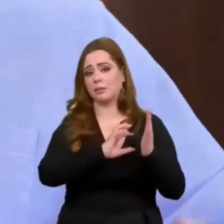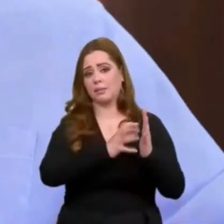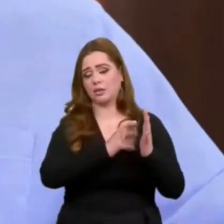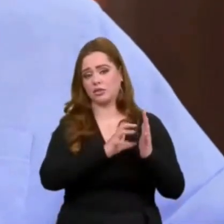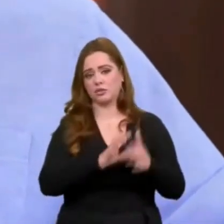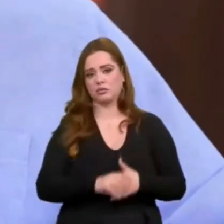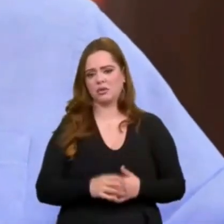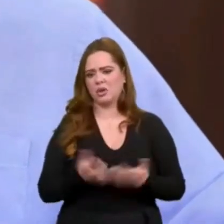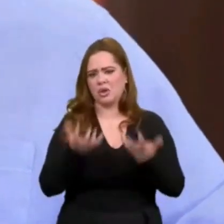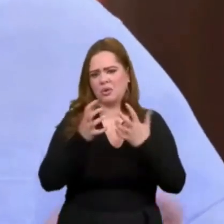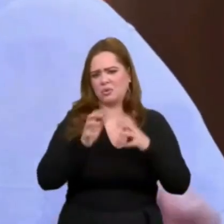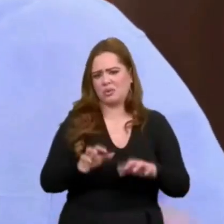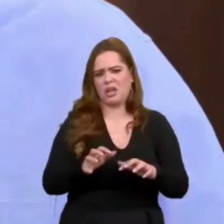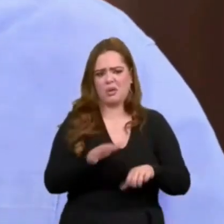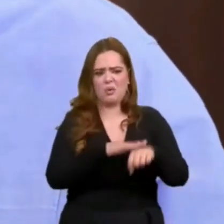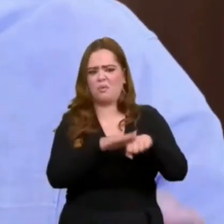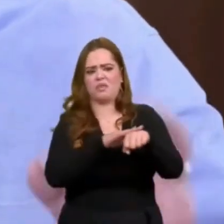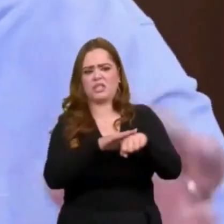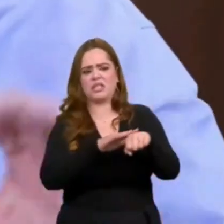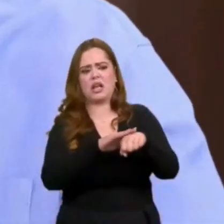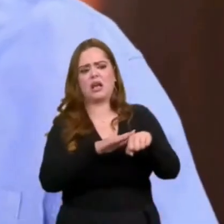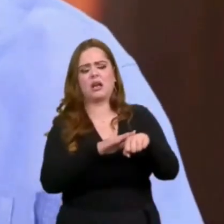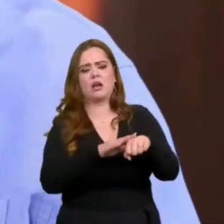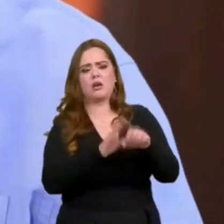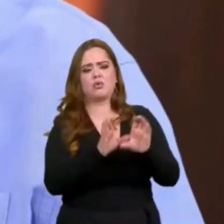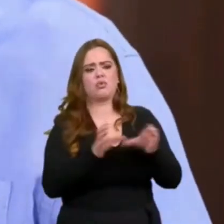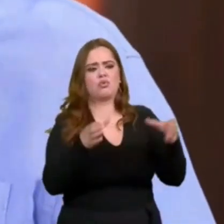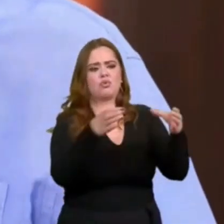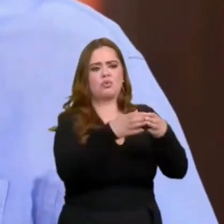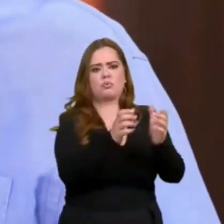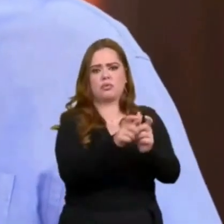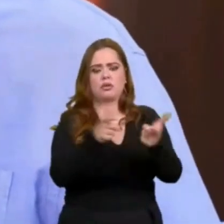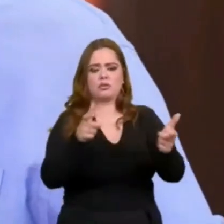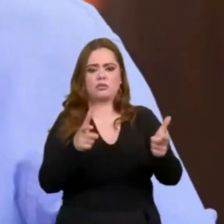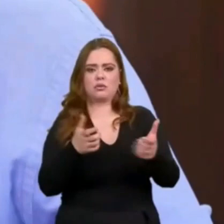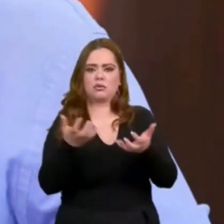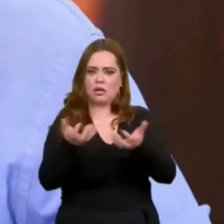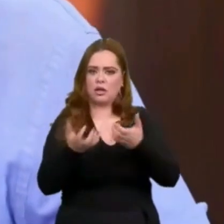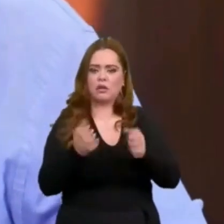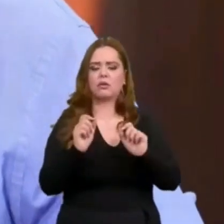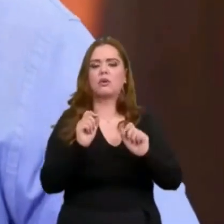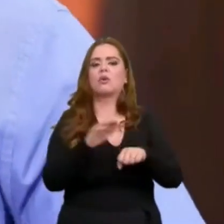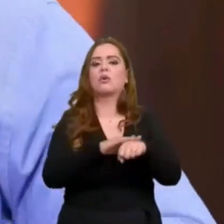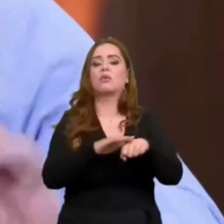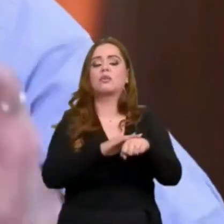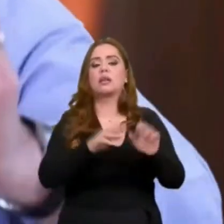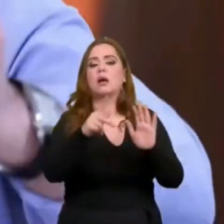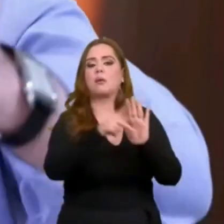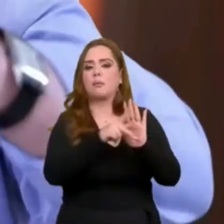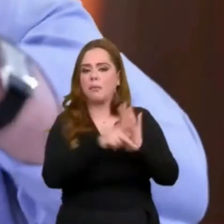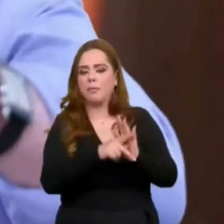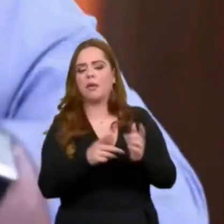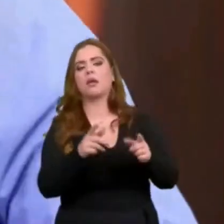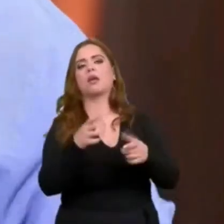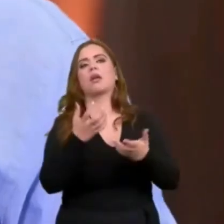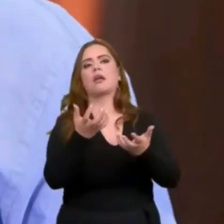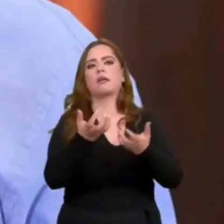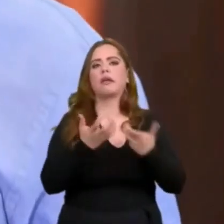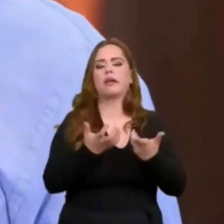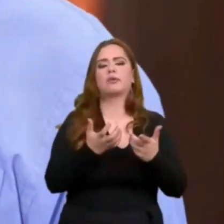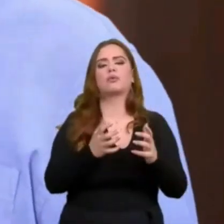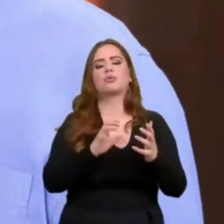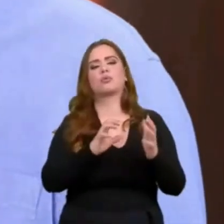Centrão enquanto organização, eu quero conversar com o PP, eu quero conversar com os republicanos, eu quero conversar com o